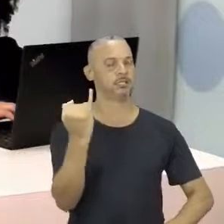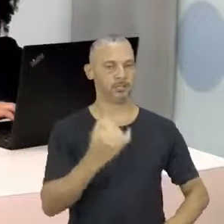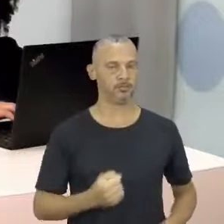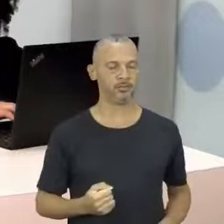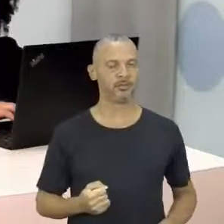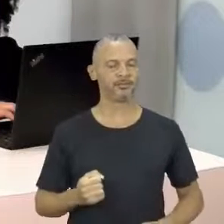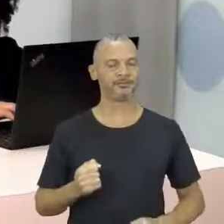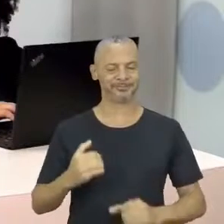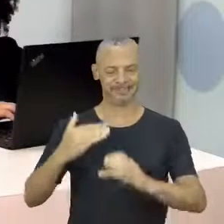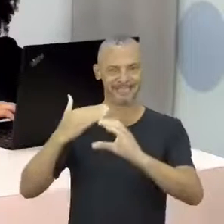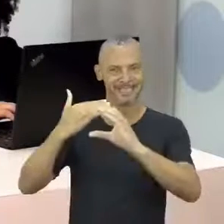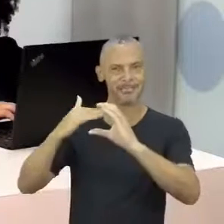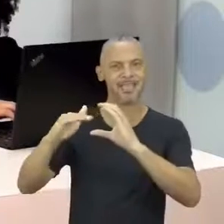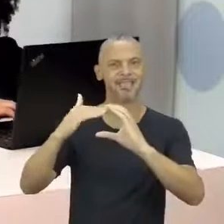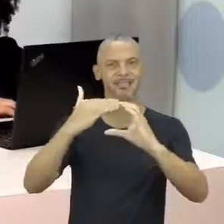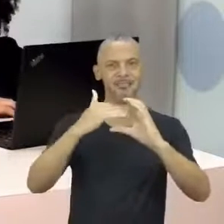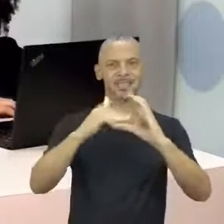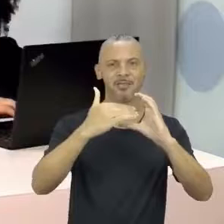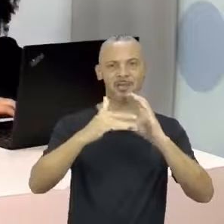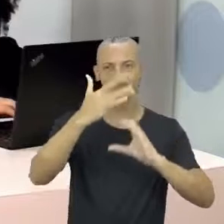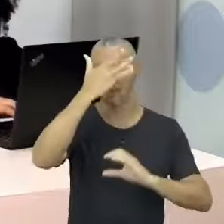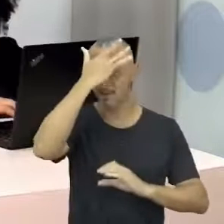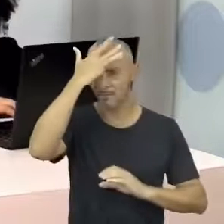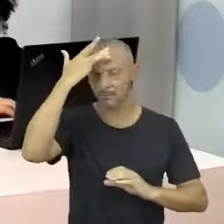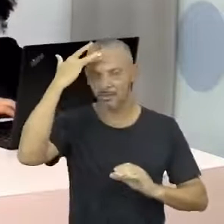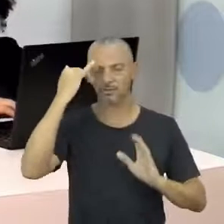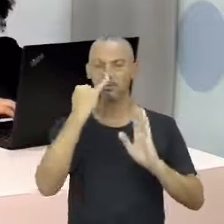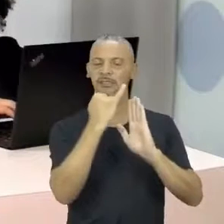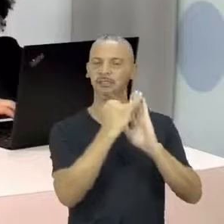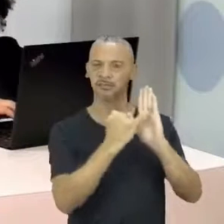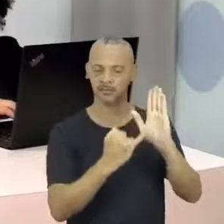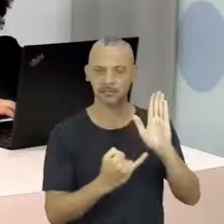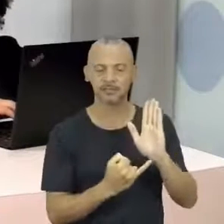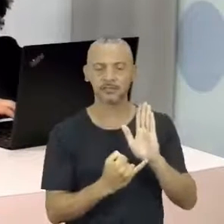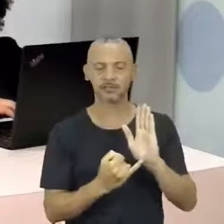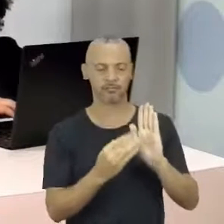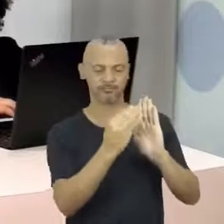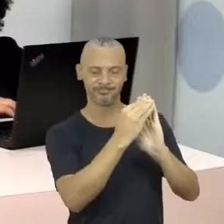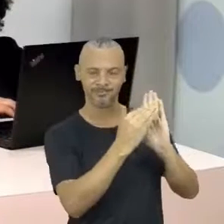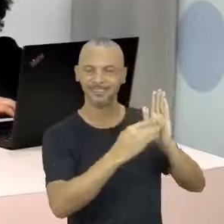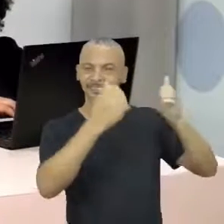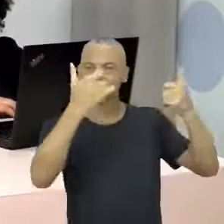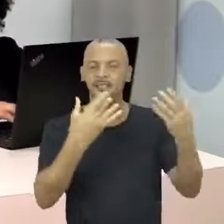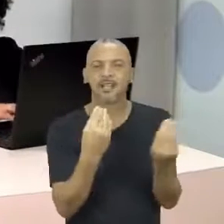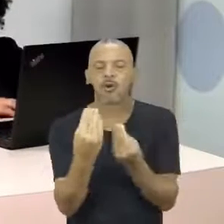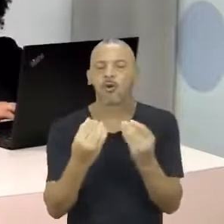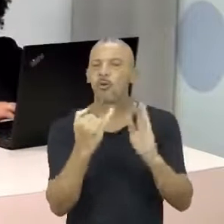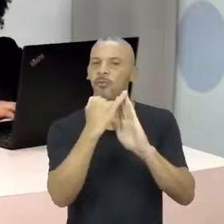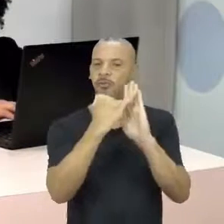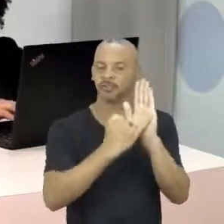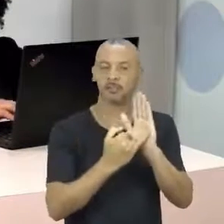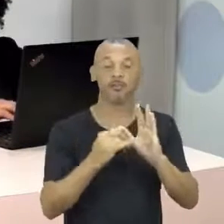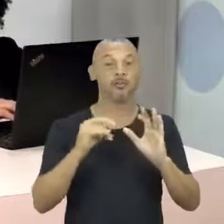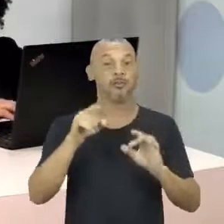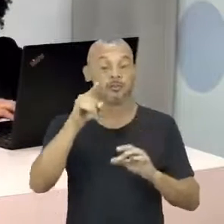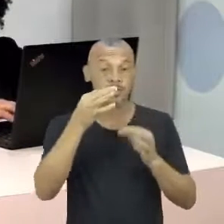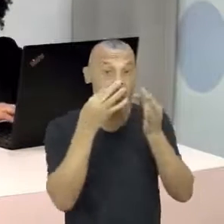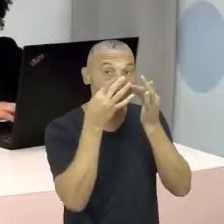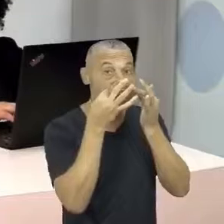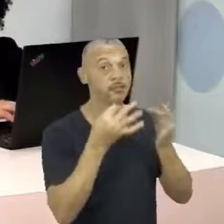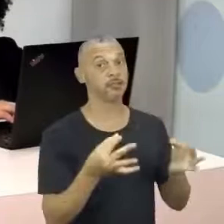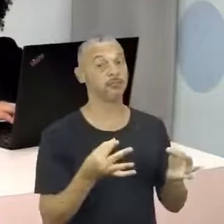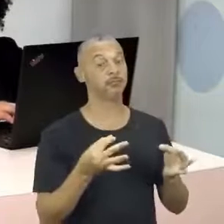um e-mail para todos os inscritos falando desse tutorial da inscrição e esses detalhes que você precisa prestar